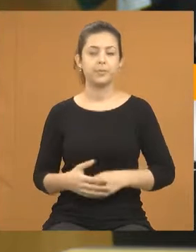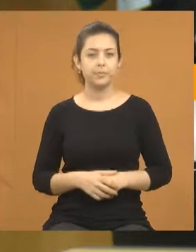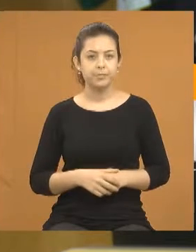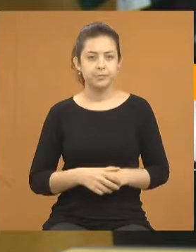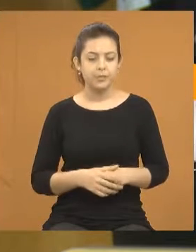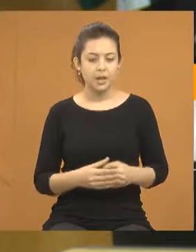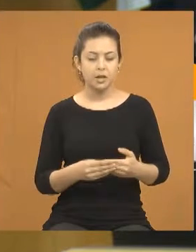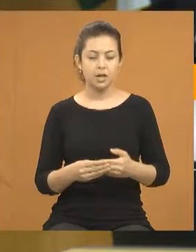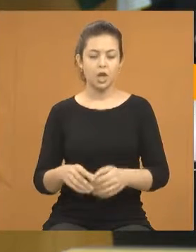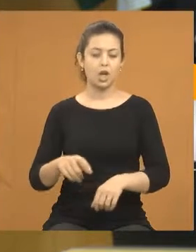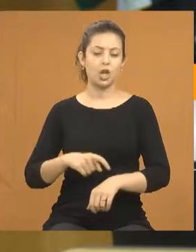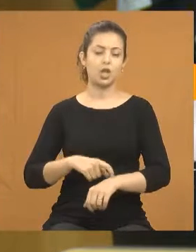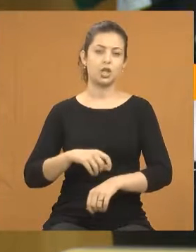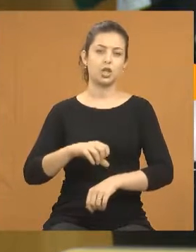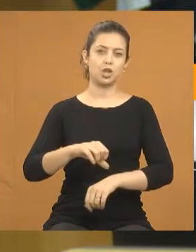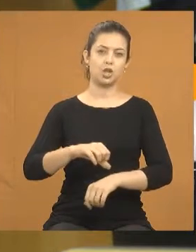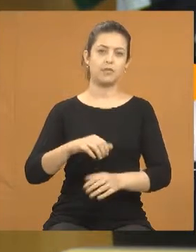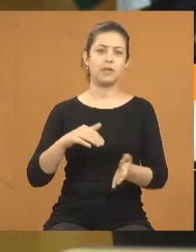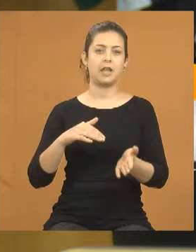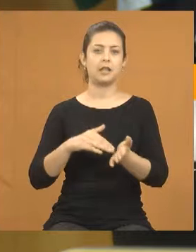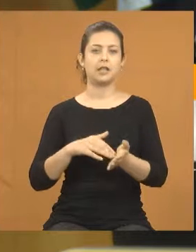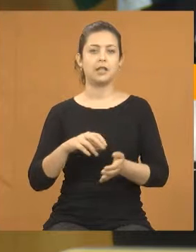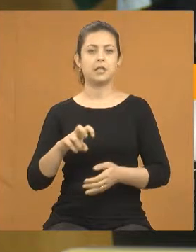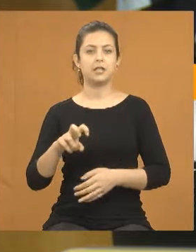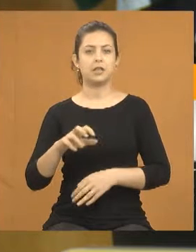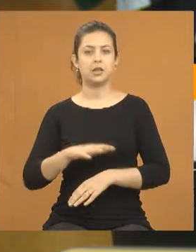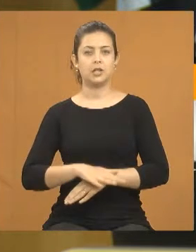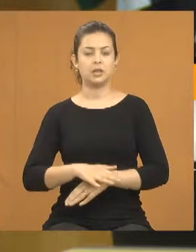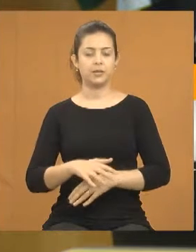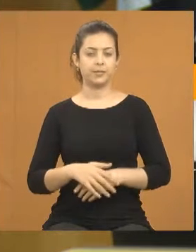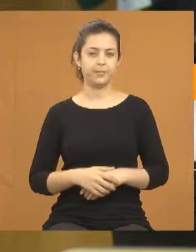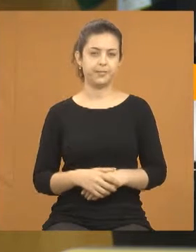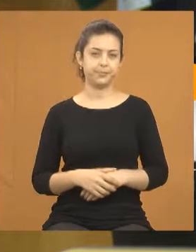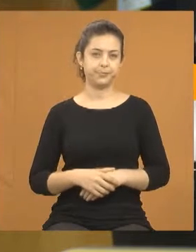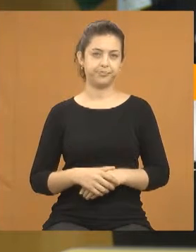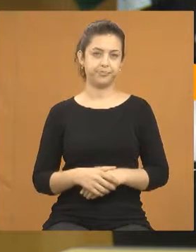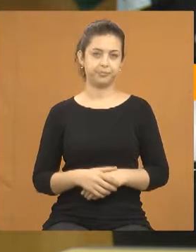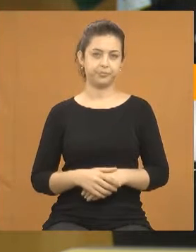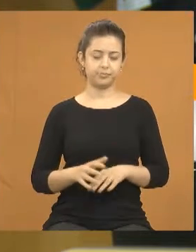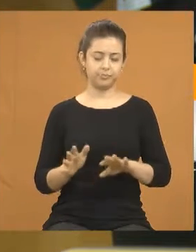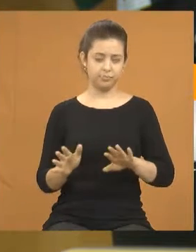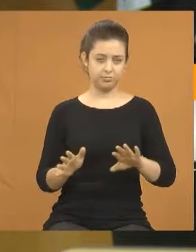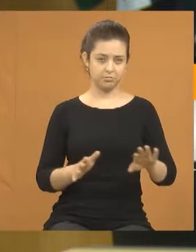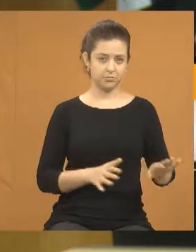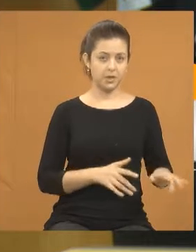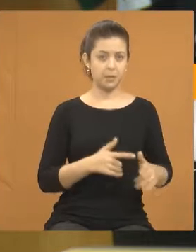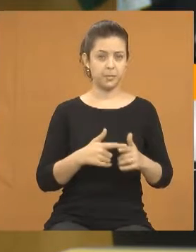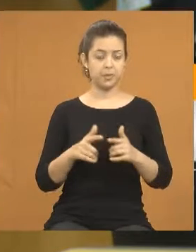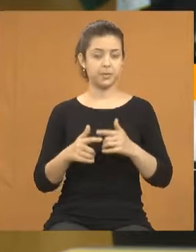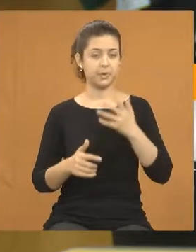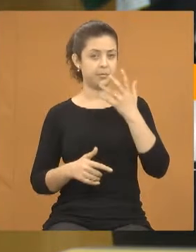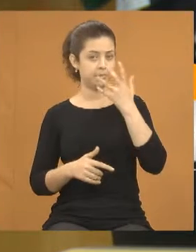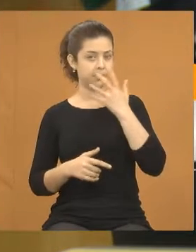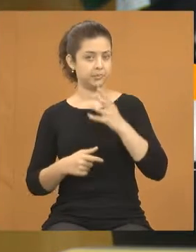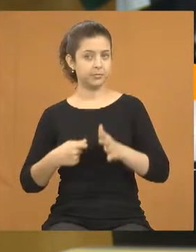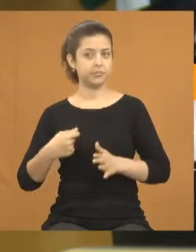ser entregue a partir das 9 horas até às 5 horas da tarde. E um outro problema sério que a gente